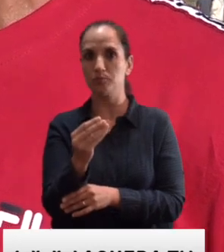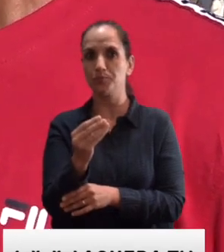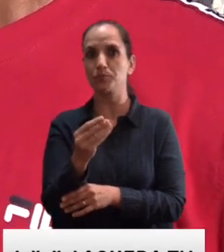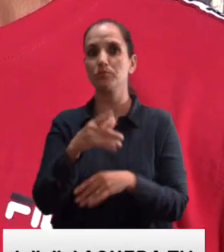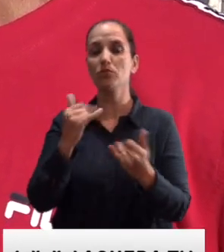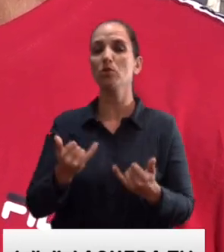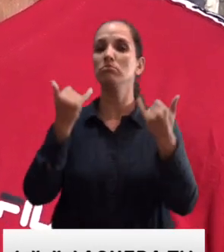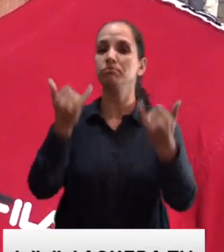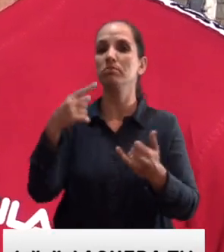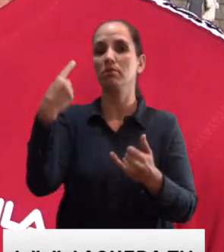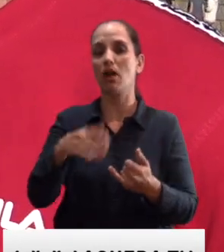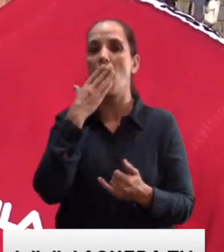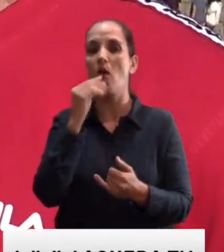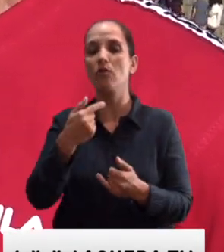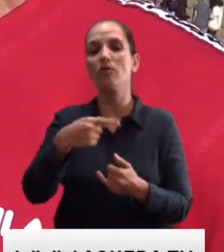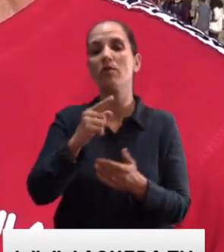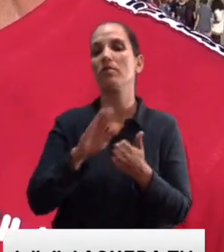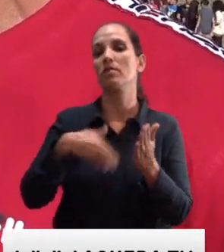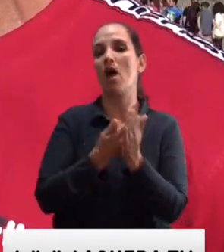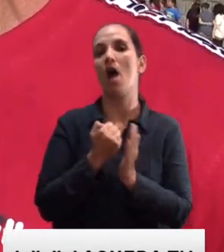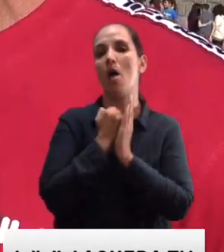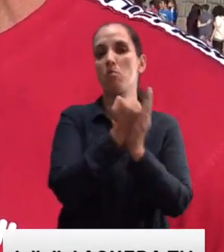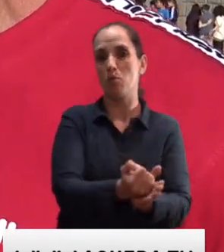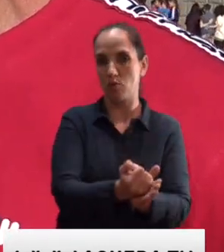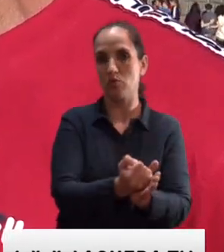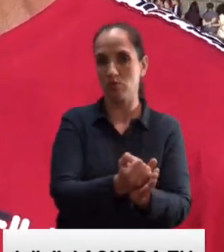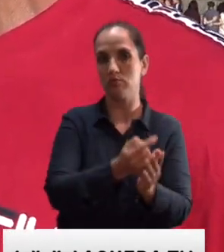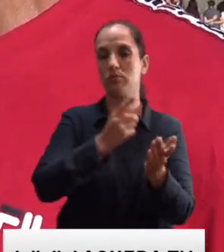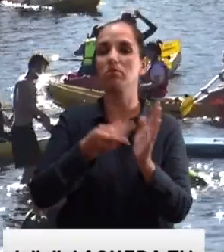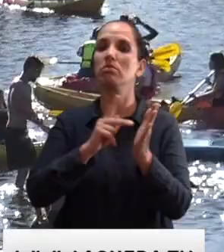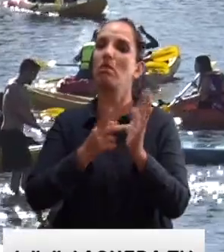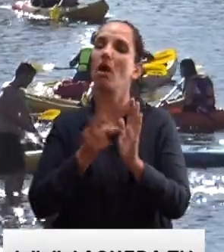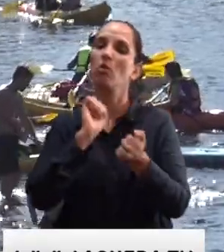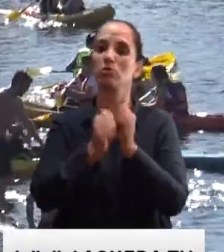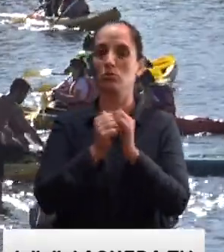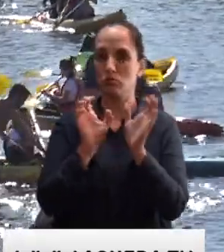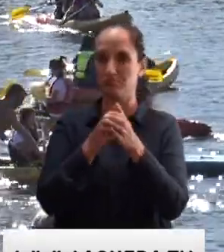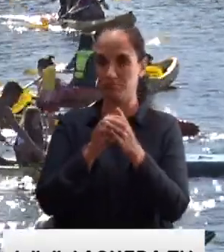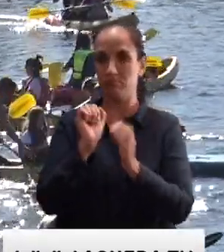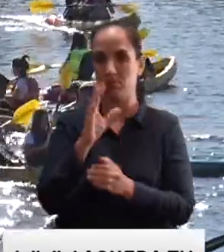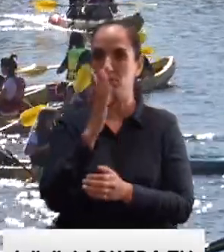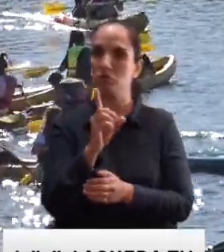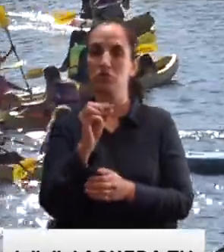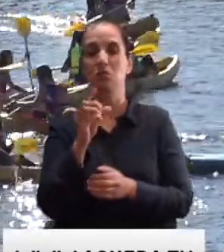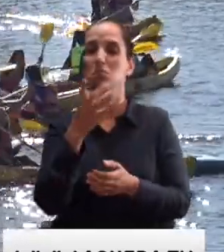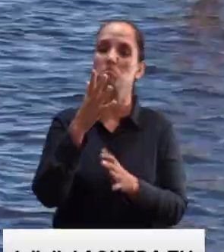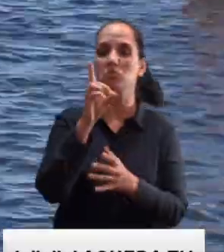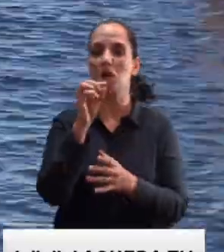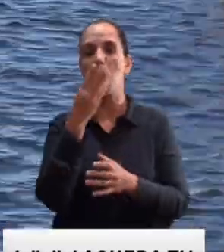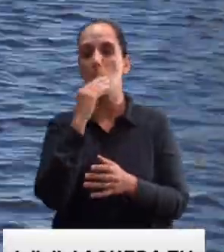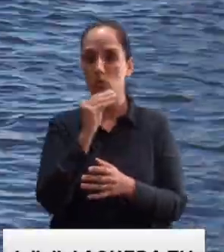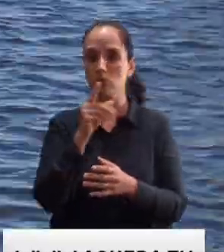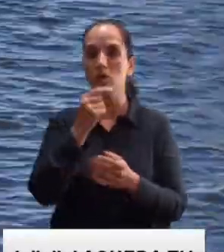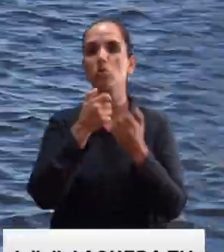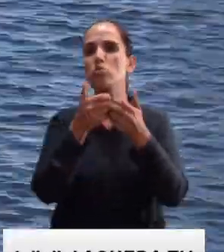alunos. Depois temos os alunos que dão apoio, que são dos cursos técnicos de desporto, que são cerca de 60 alunos, e